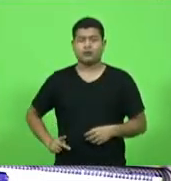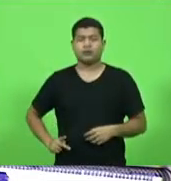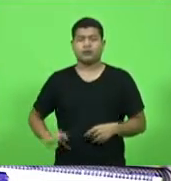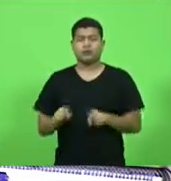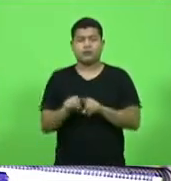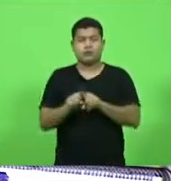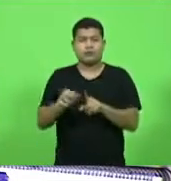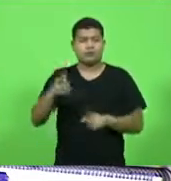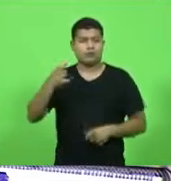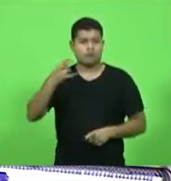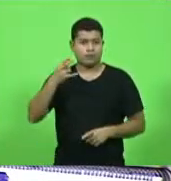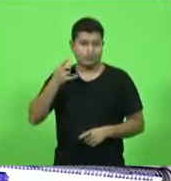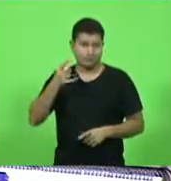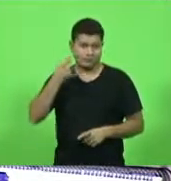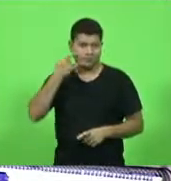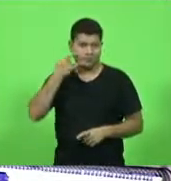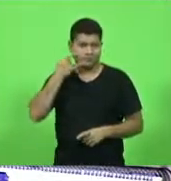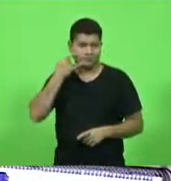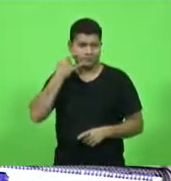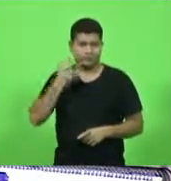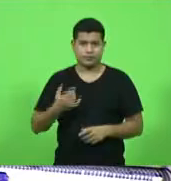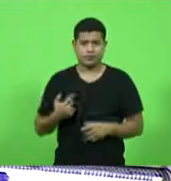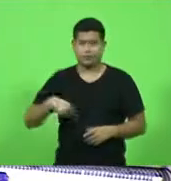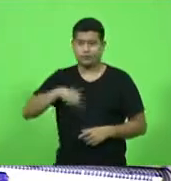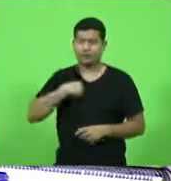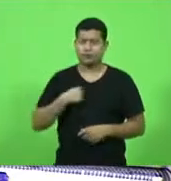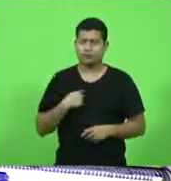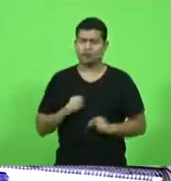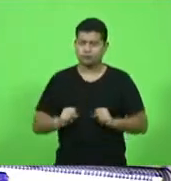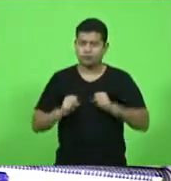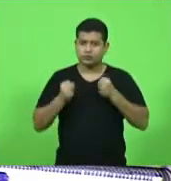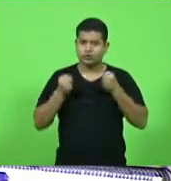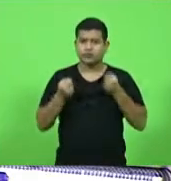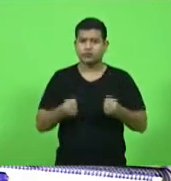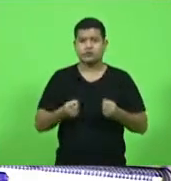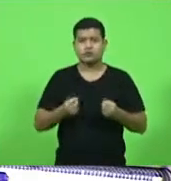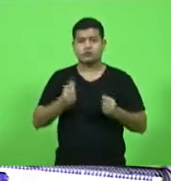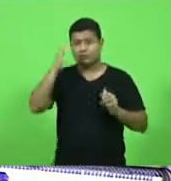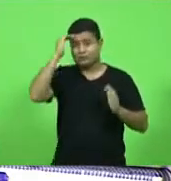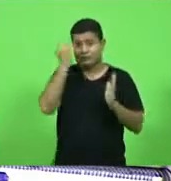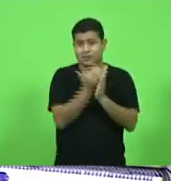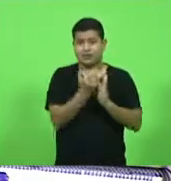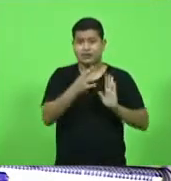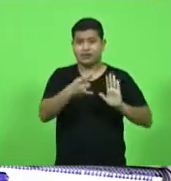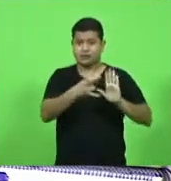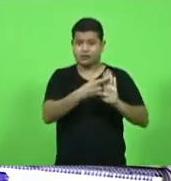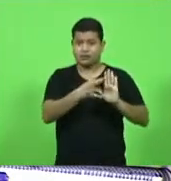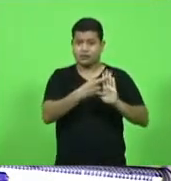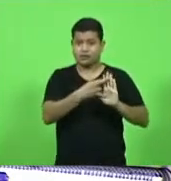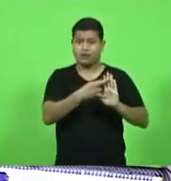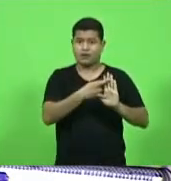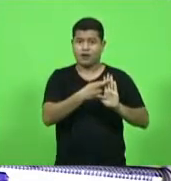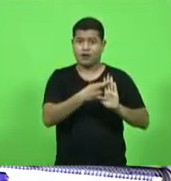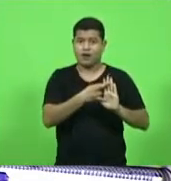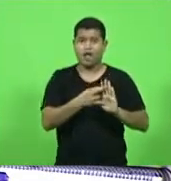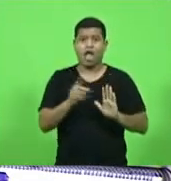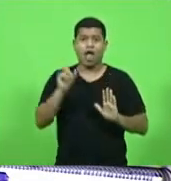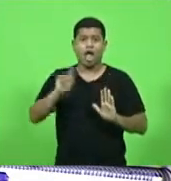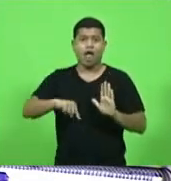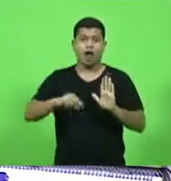Excelência, bem como também os demais deputados aí, que faremos o possível para cumprir o regimento interno da Casa. Essa é a